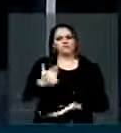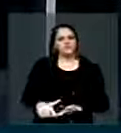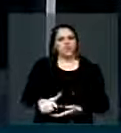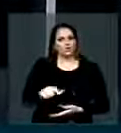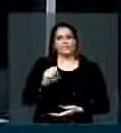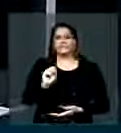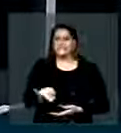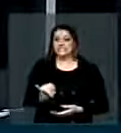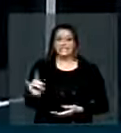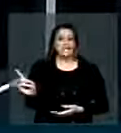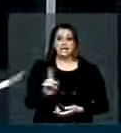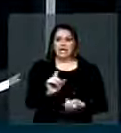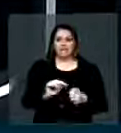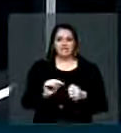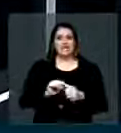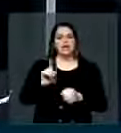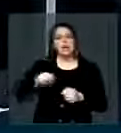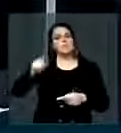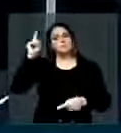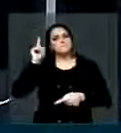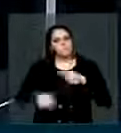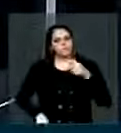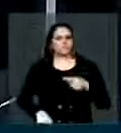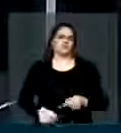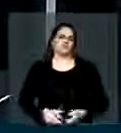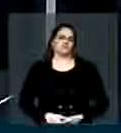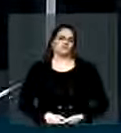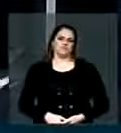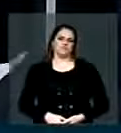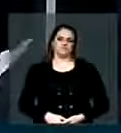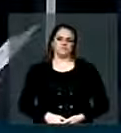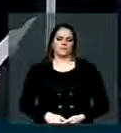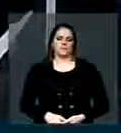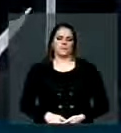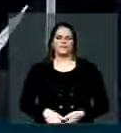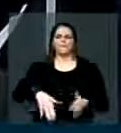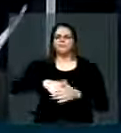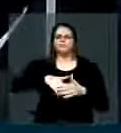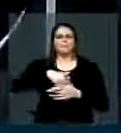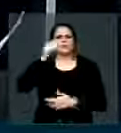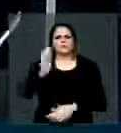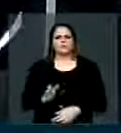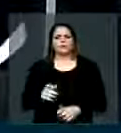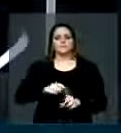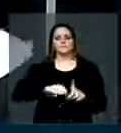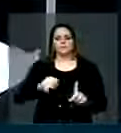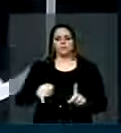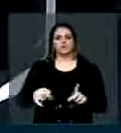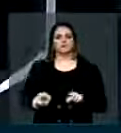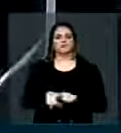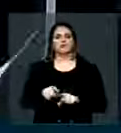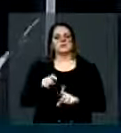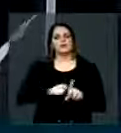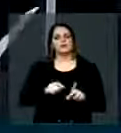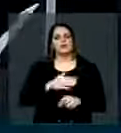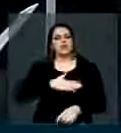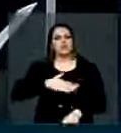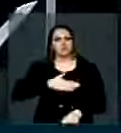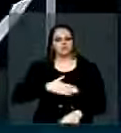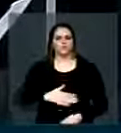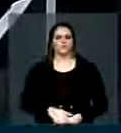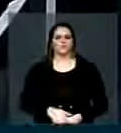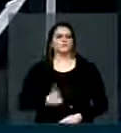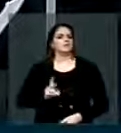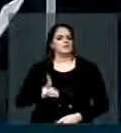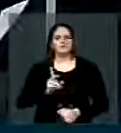todos os integrantes, de todas as torcidas organizadas do futebol brasileiro nos meses de janeiro e de agosto de ano.